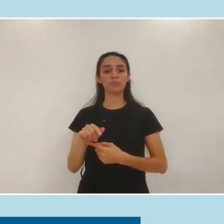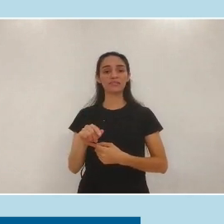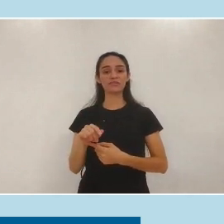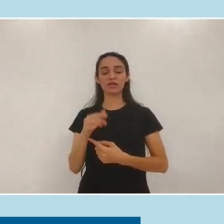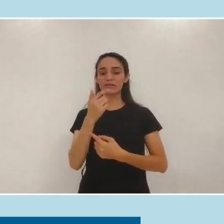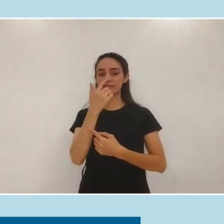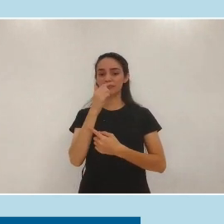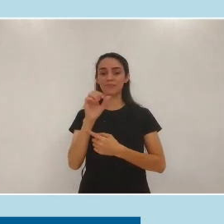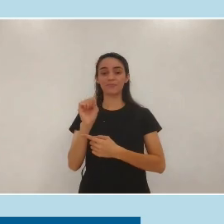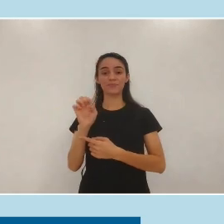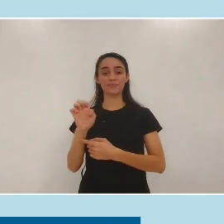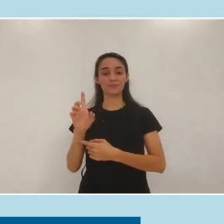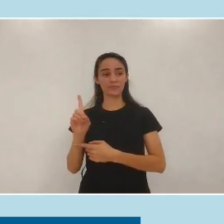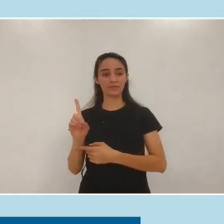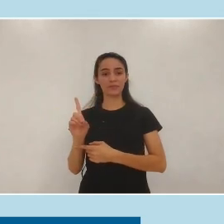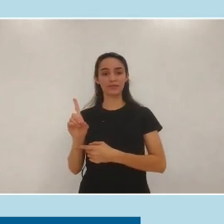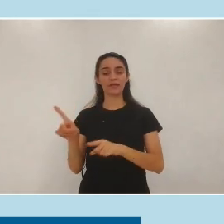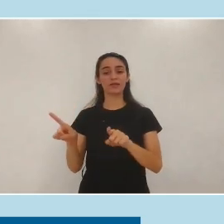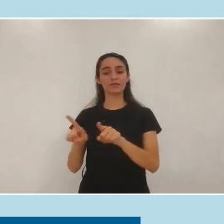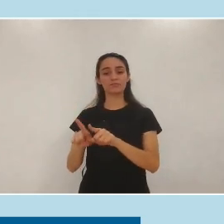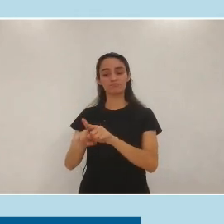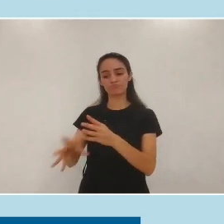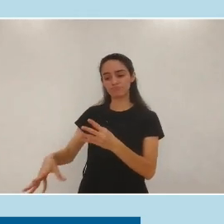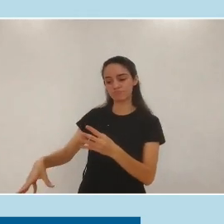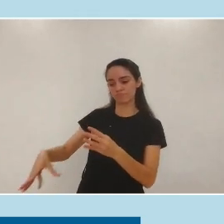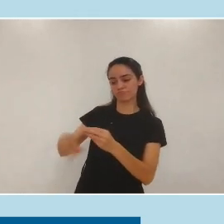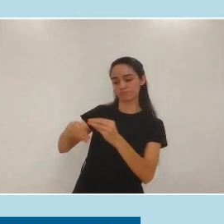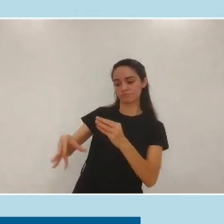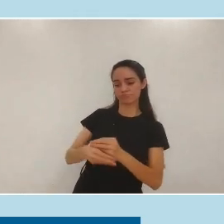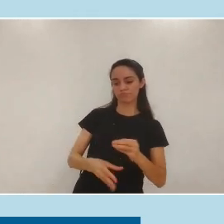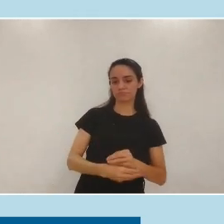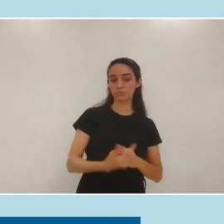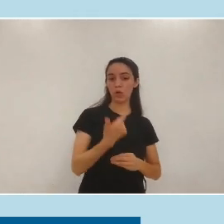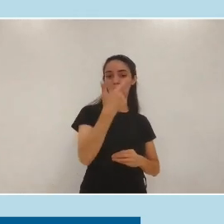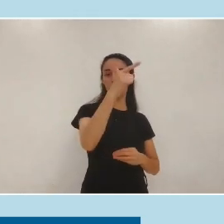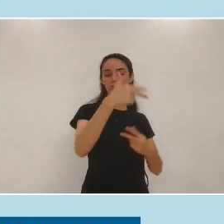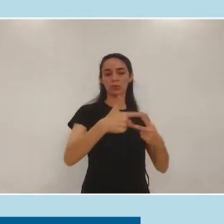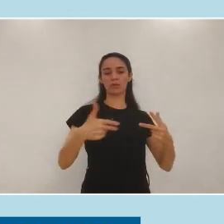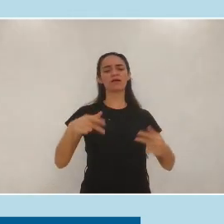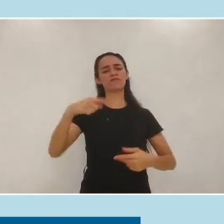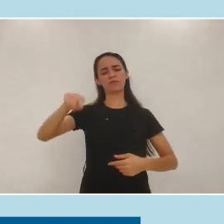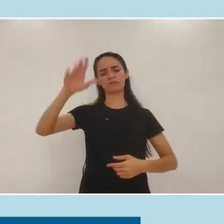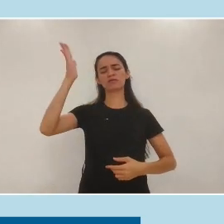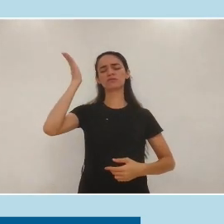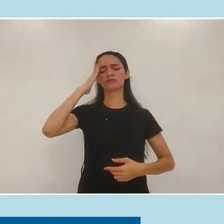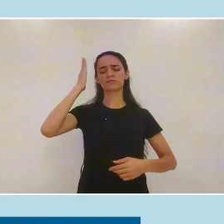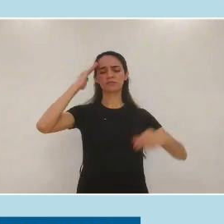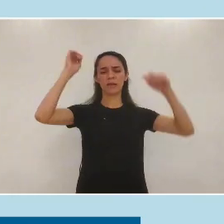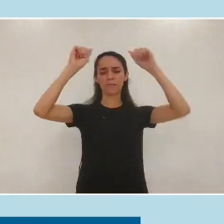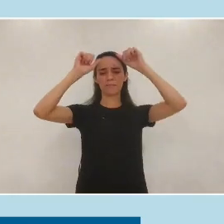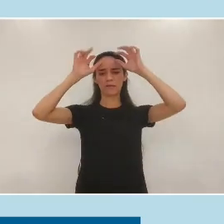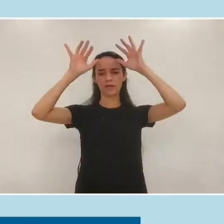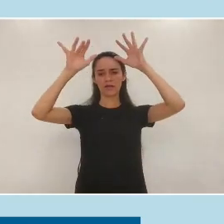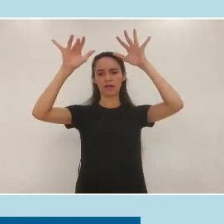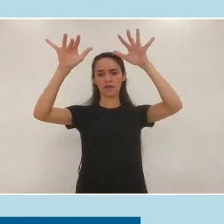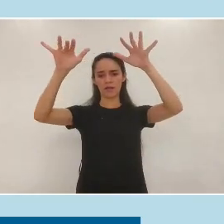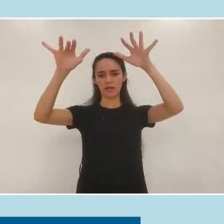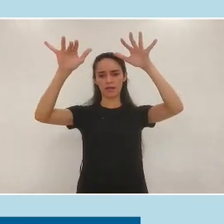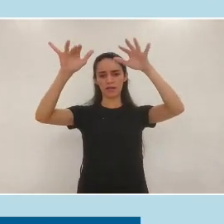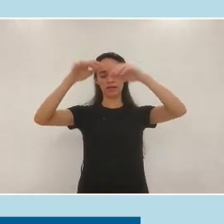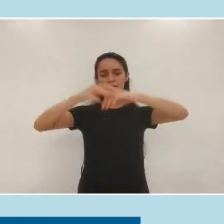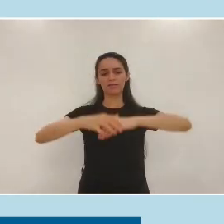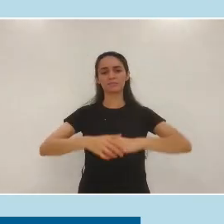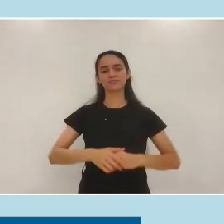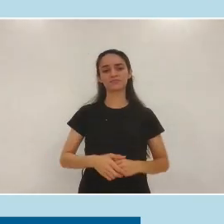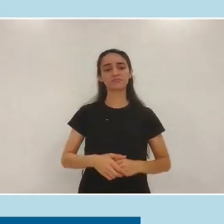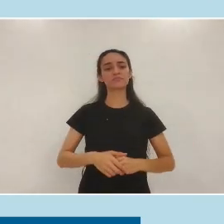áreas. Então, a gente vai começar pelo autismo, que vocês já sabem o que é o autismo, provavelmente muitos de vocês ou têm filhos ou